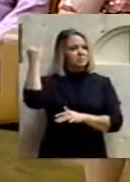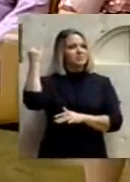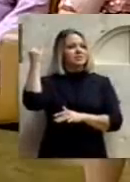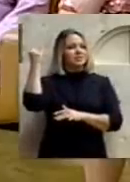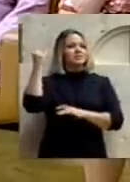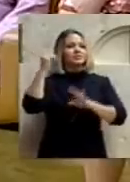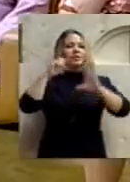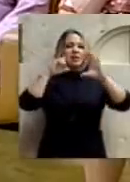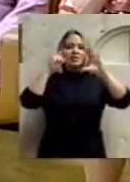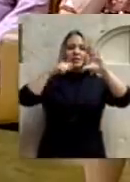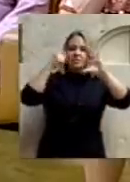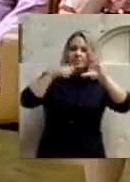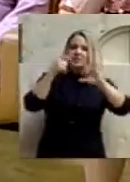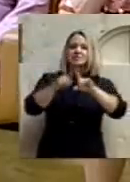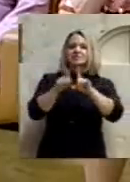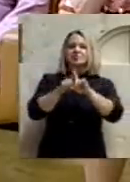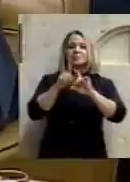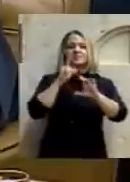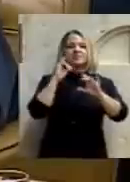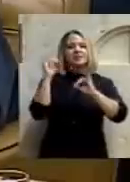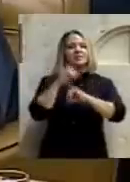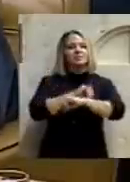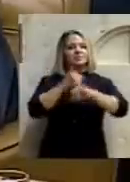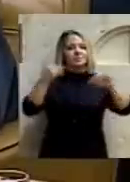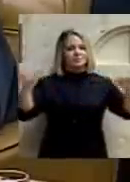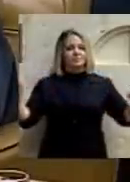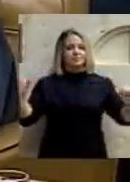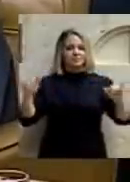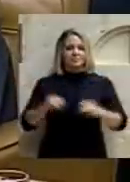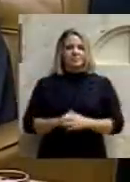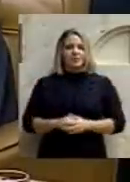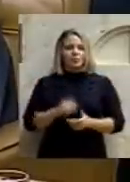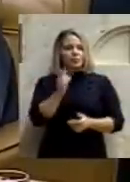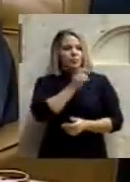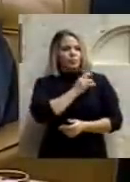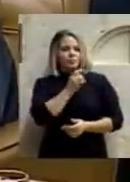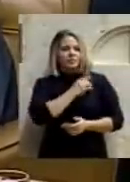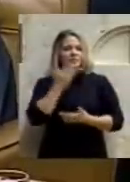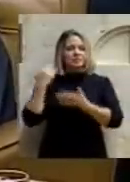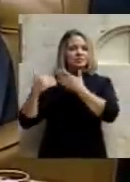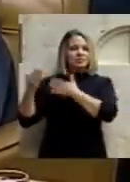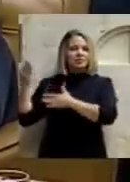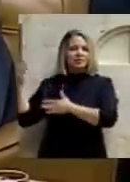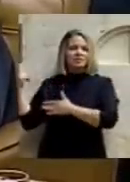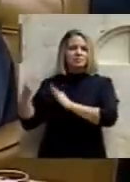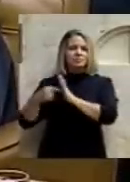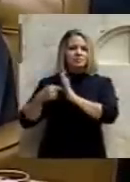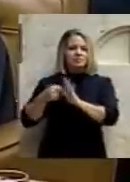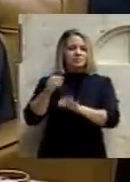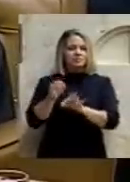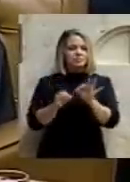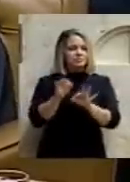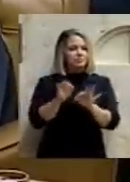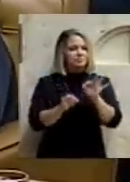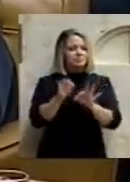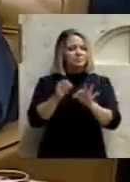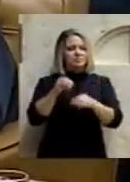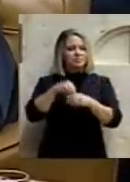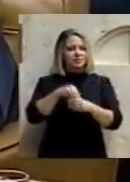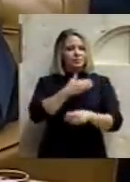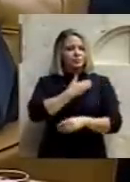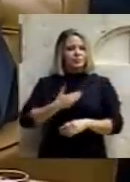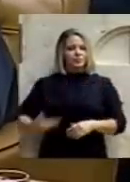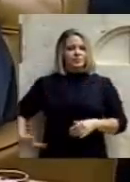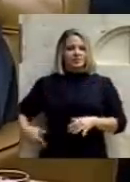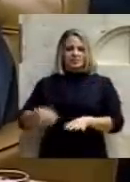imprensa e da área da informação. O temor da supremacia judicial do denominado governo